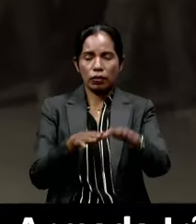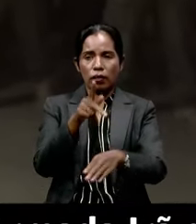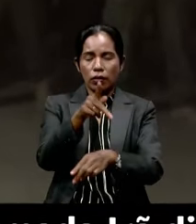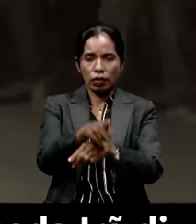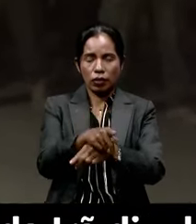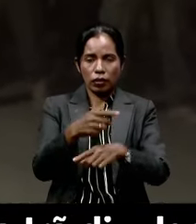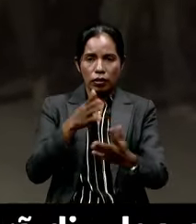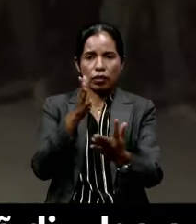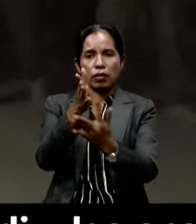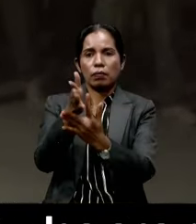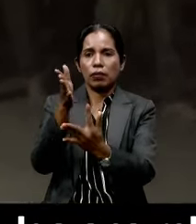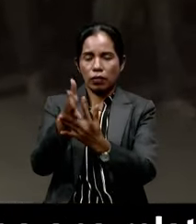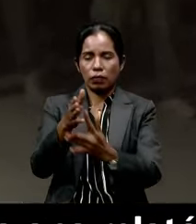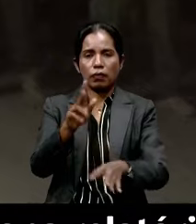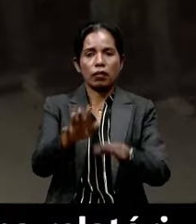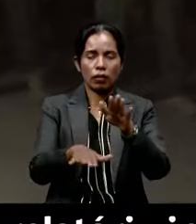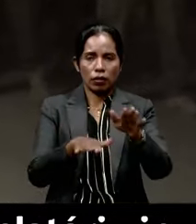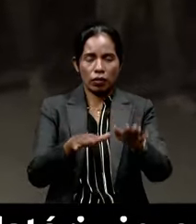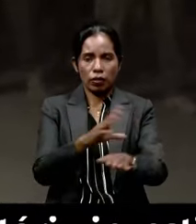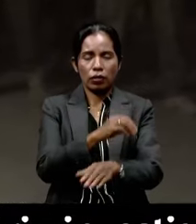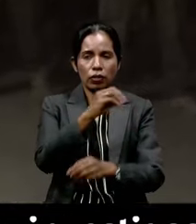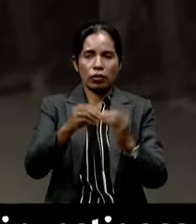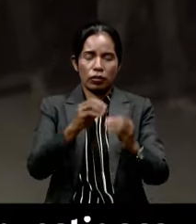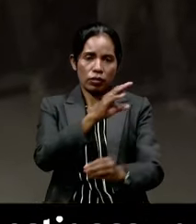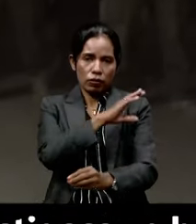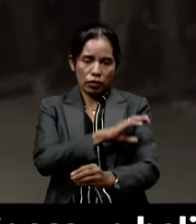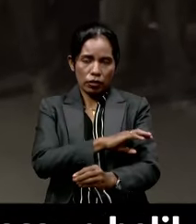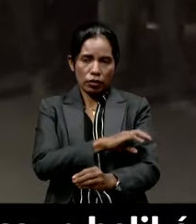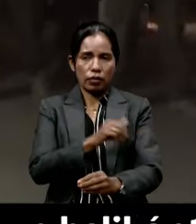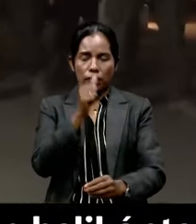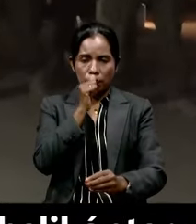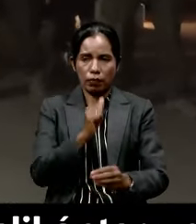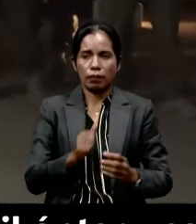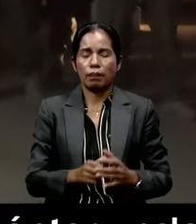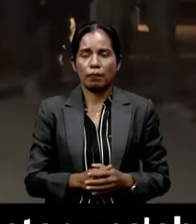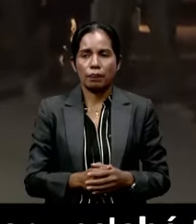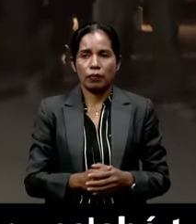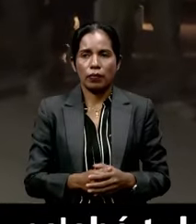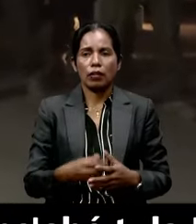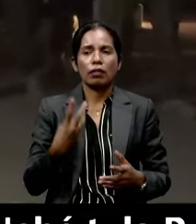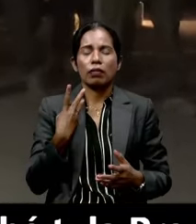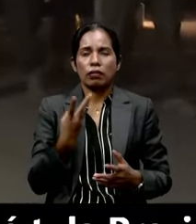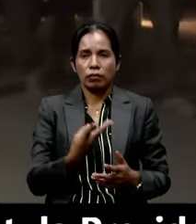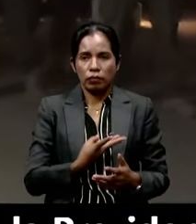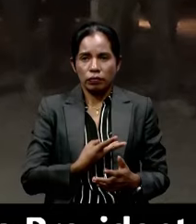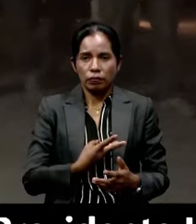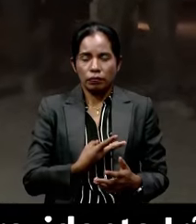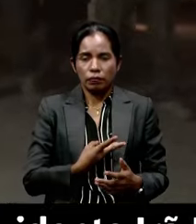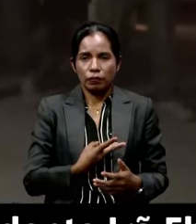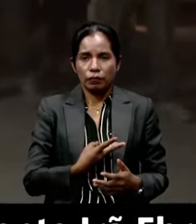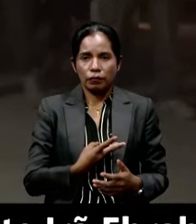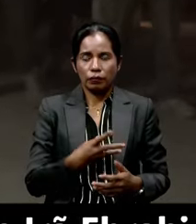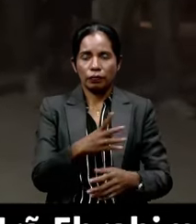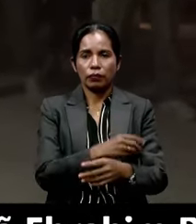Estamos aí para a turnê para garantir a situação de segurança em Hakmatek. E estamos e